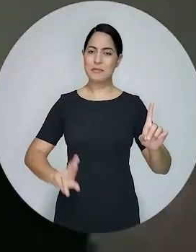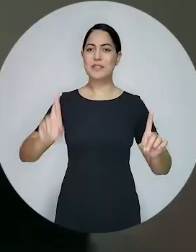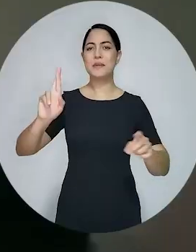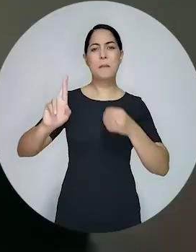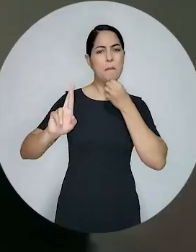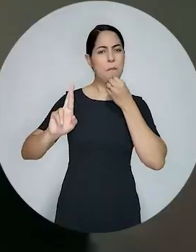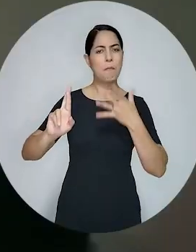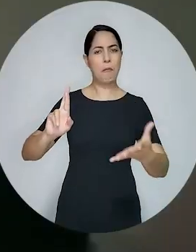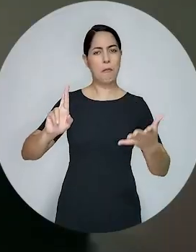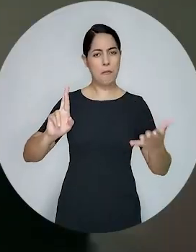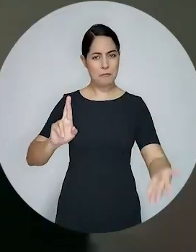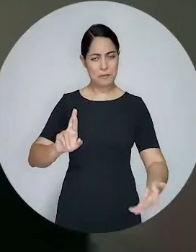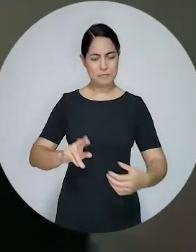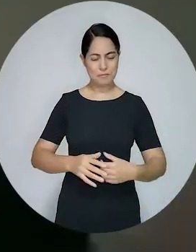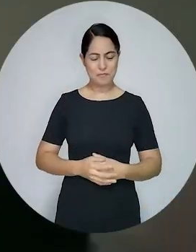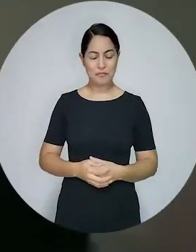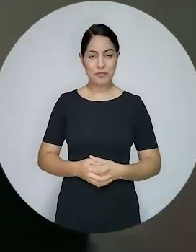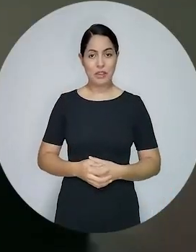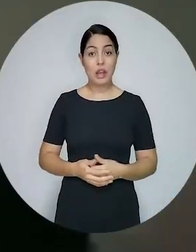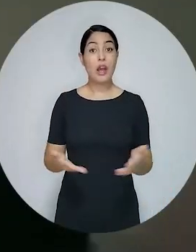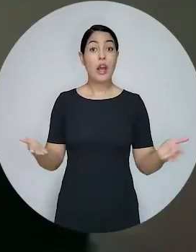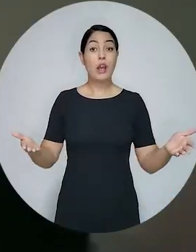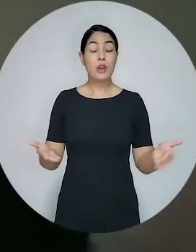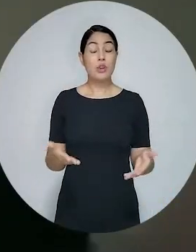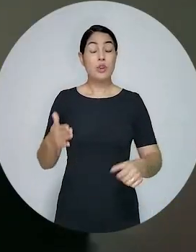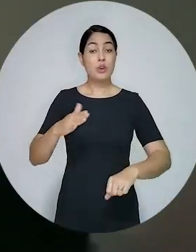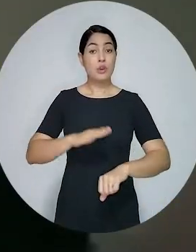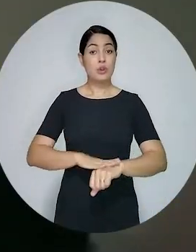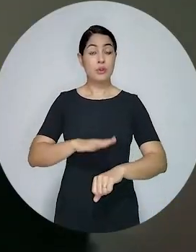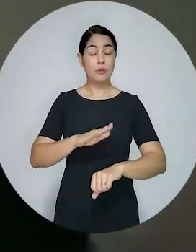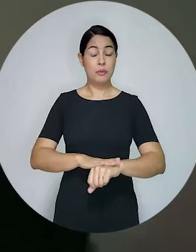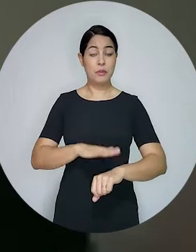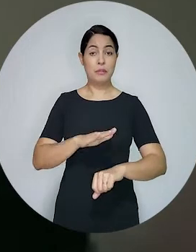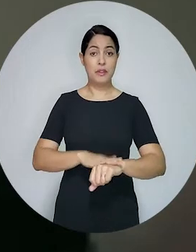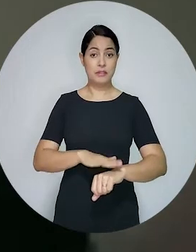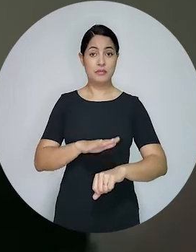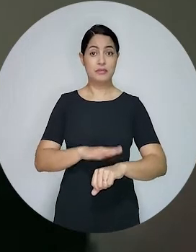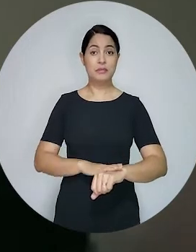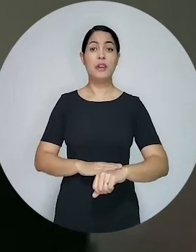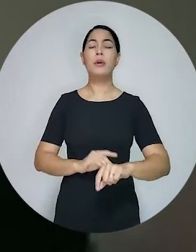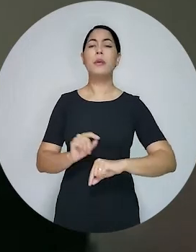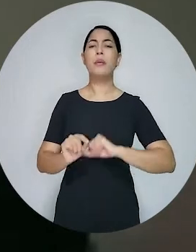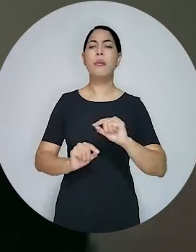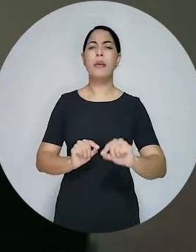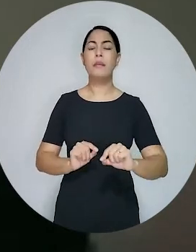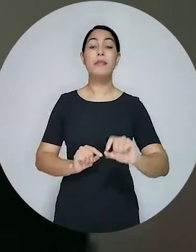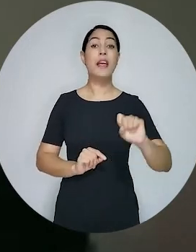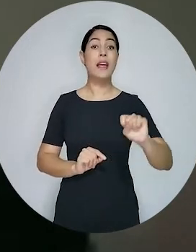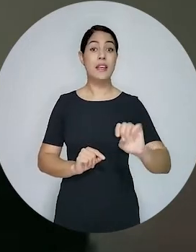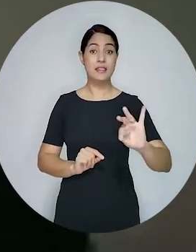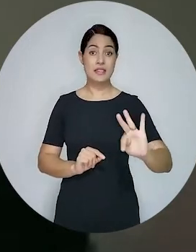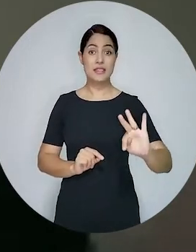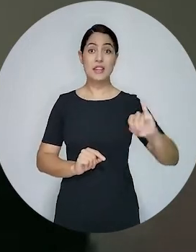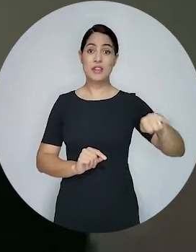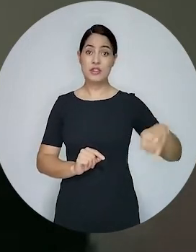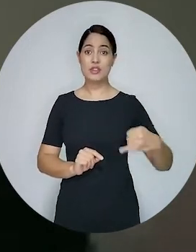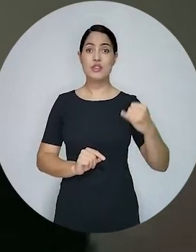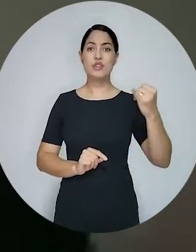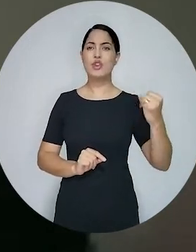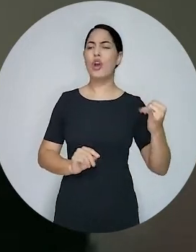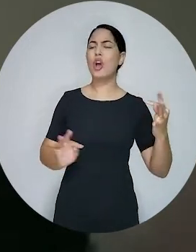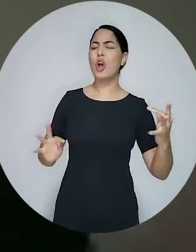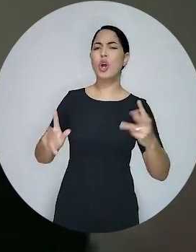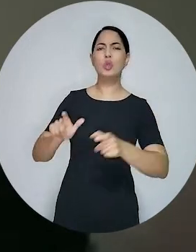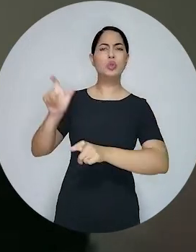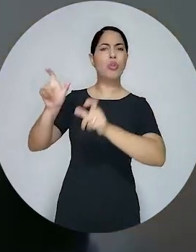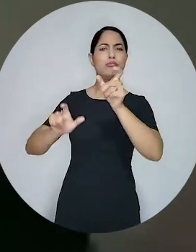representada. Este é o momento em que o STJ está propiciando aos